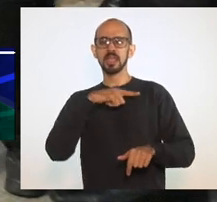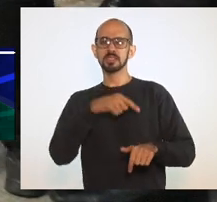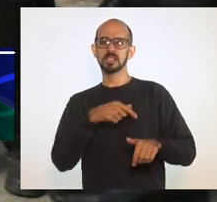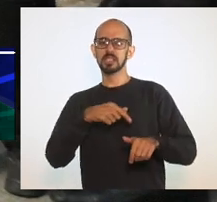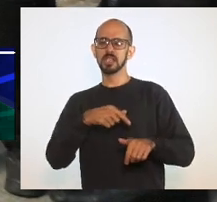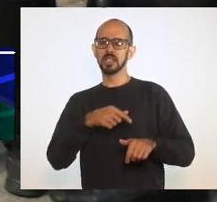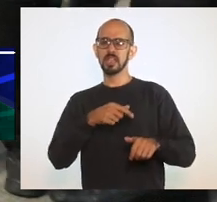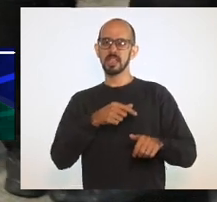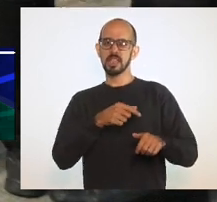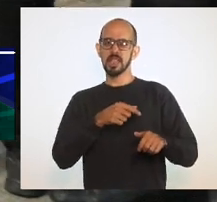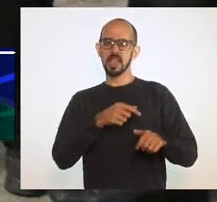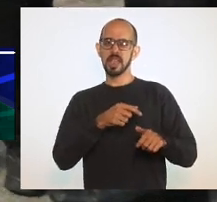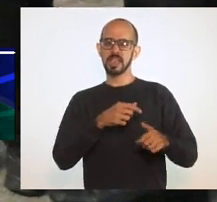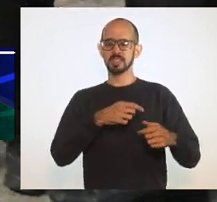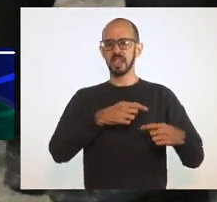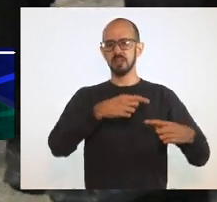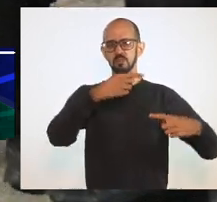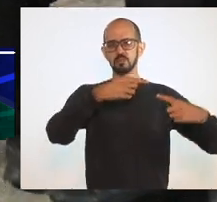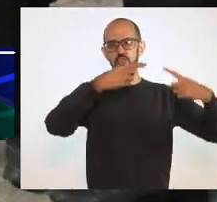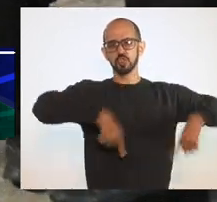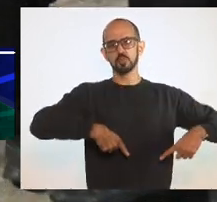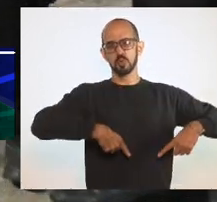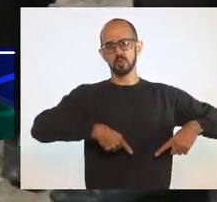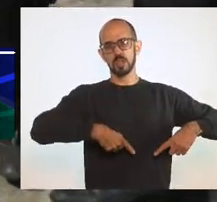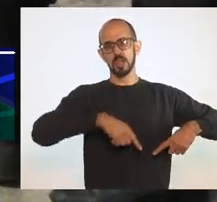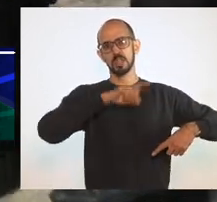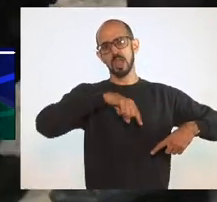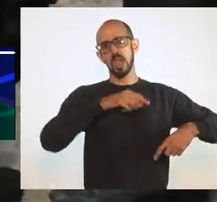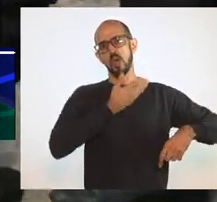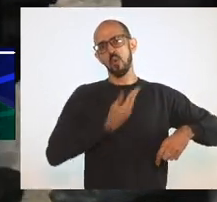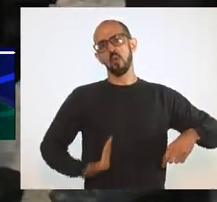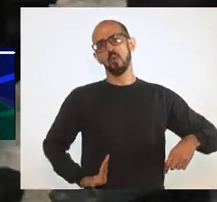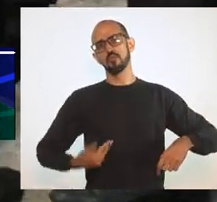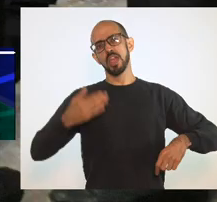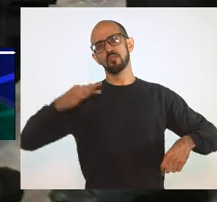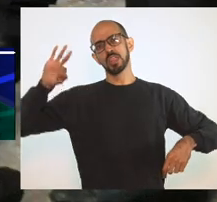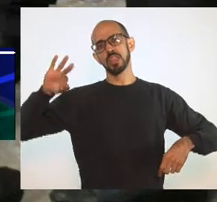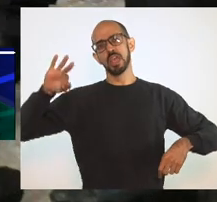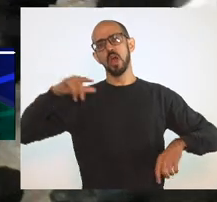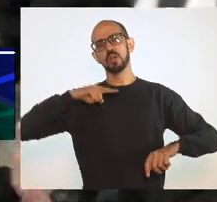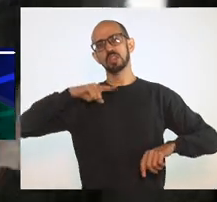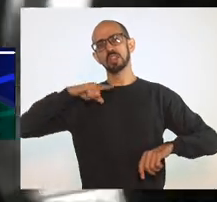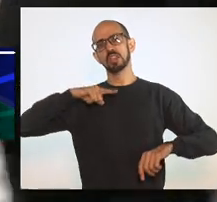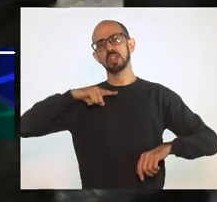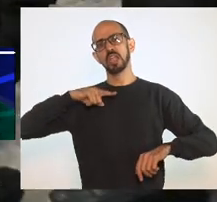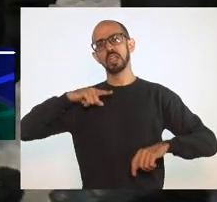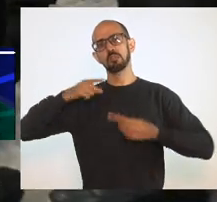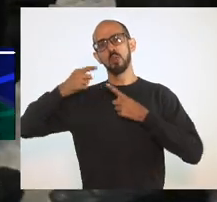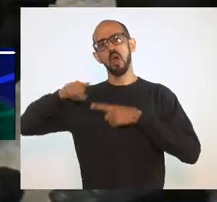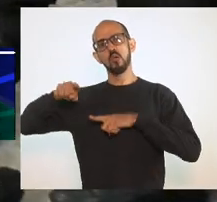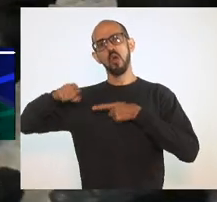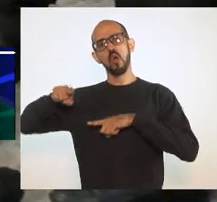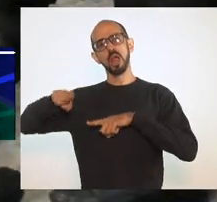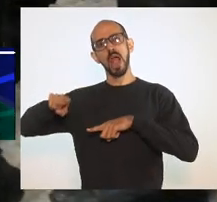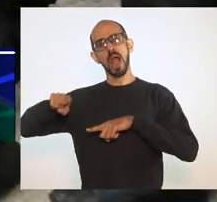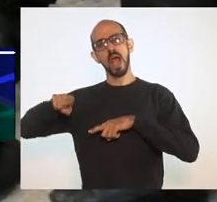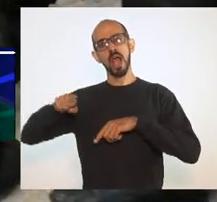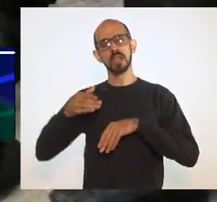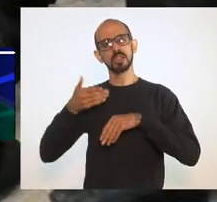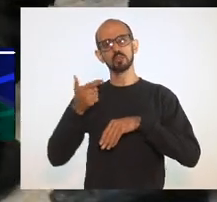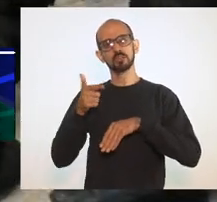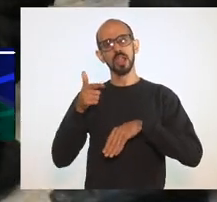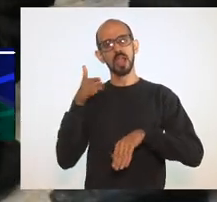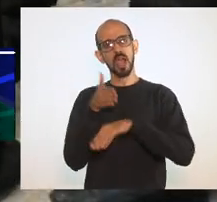governo federal, que tenta chantagear a população, inviabilizando a possibilidade do acesso do